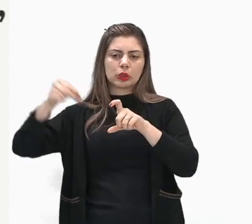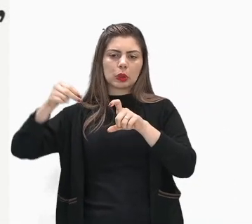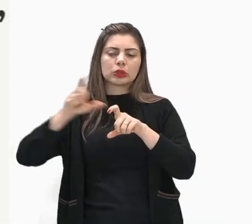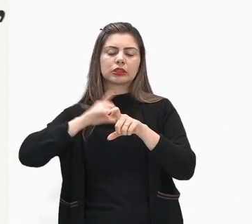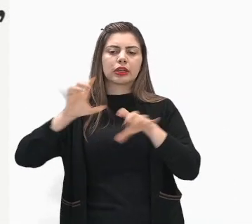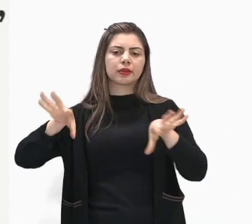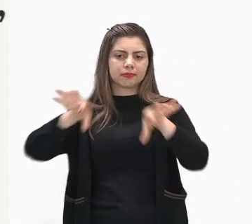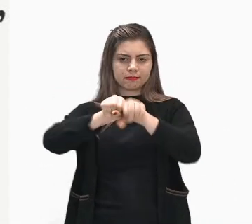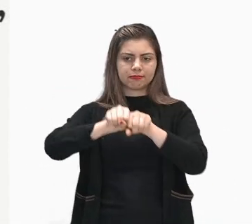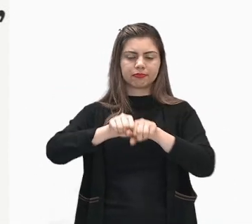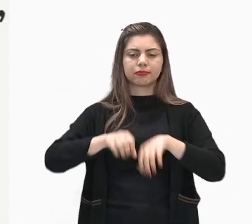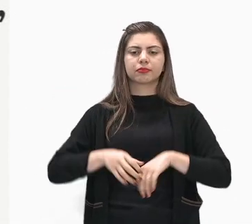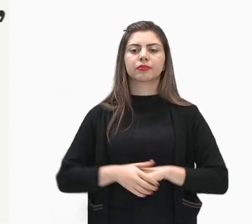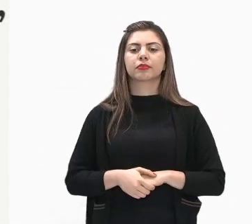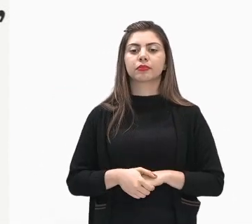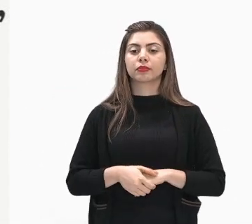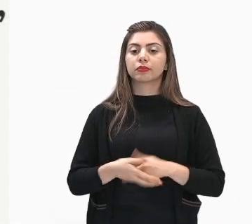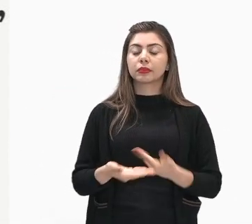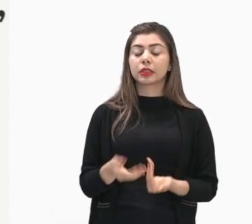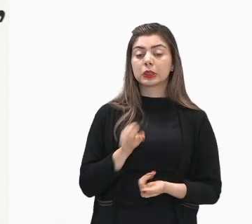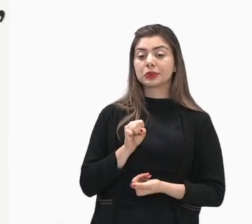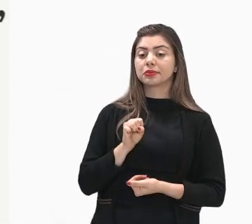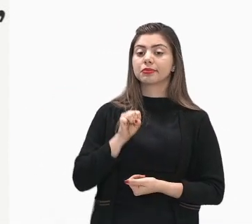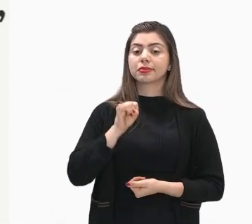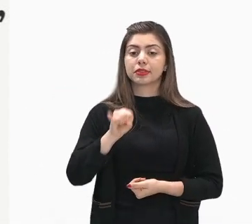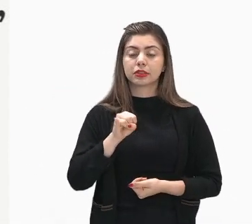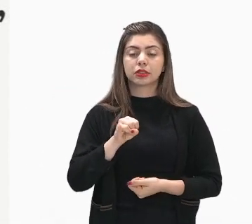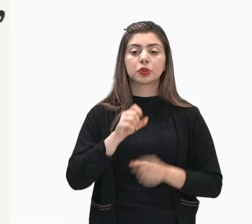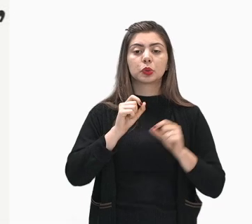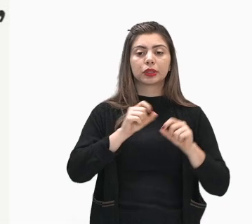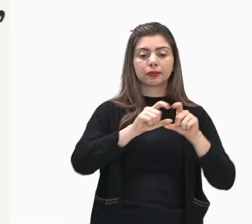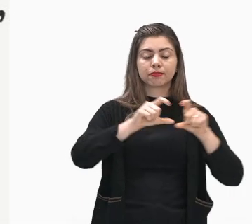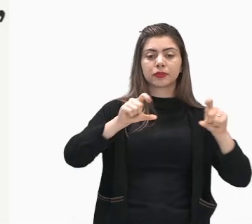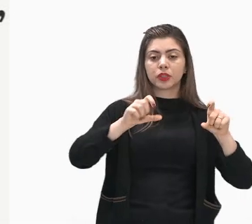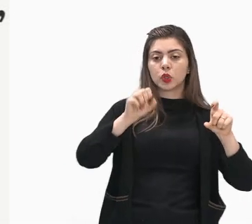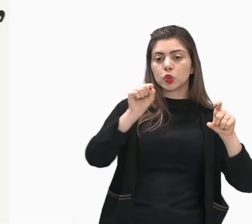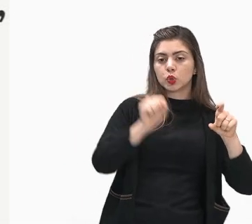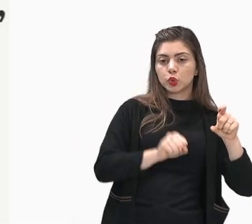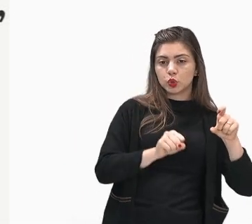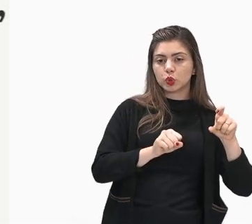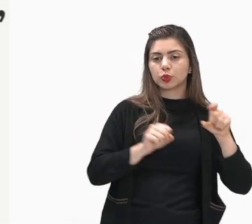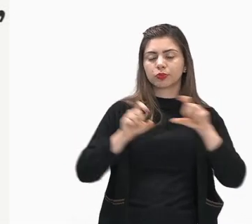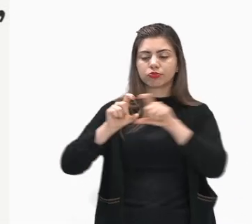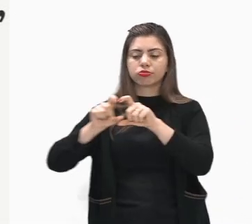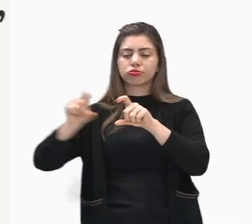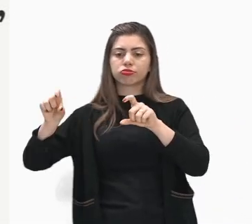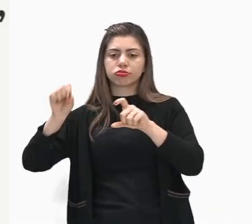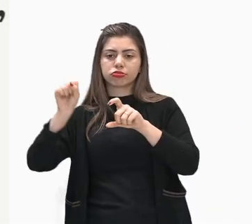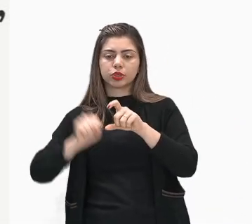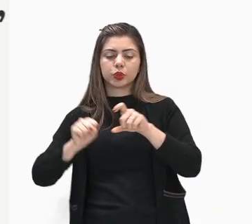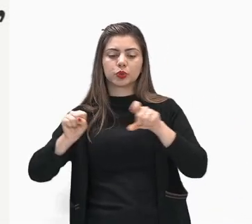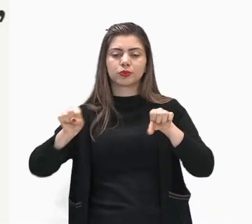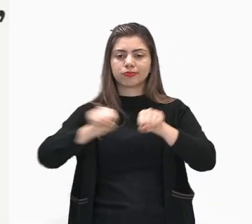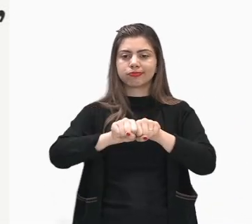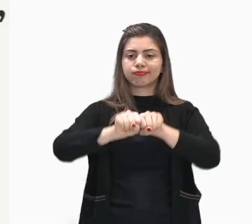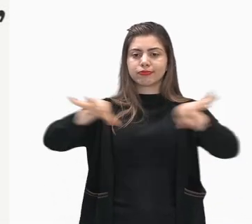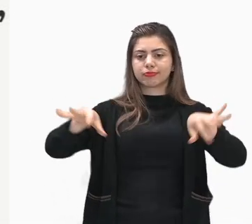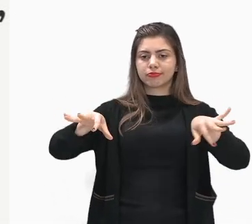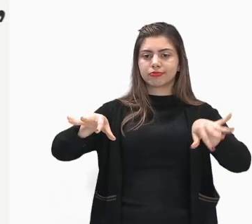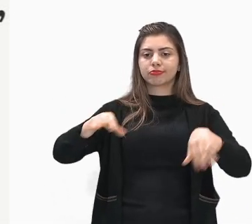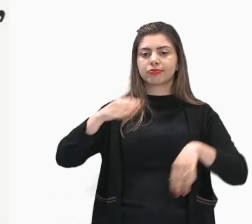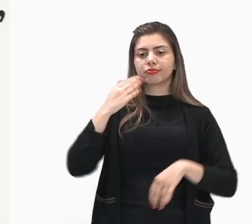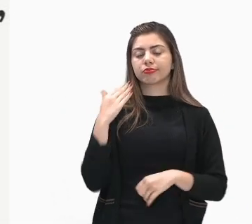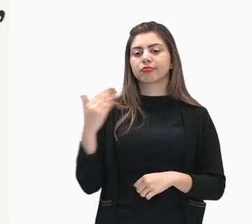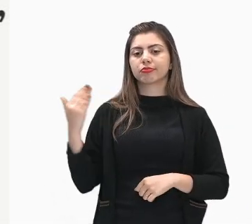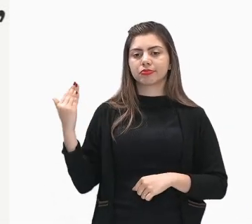atração. Se eu colocar sul com sul, acontece repulsão aqui, ó. Polos iguais, repulsão. Na primeira e na segunda